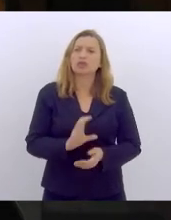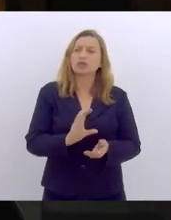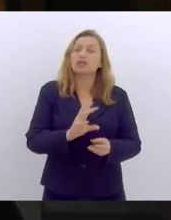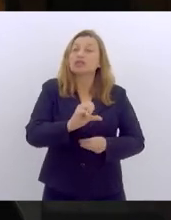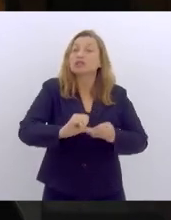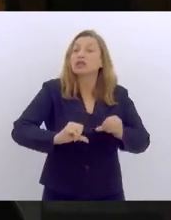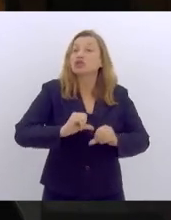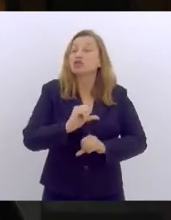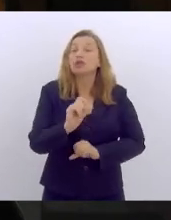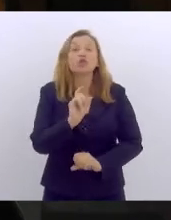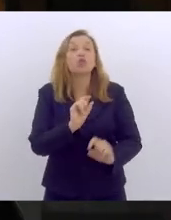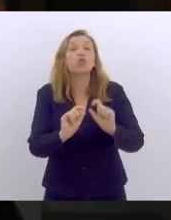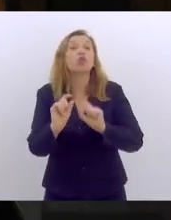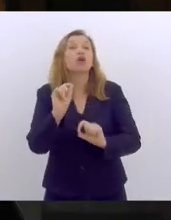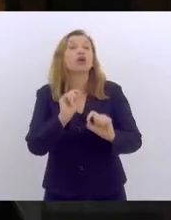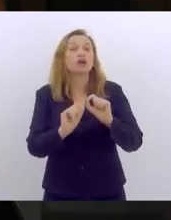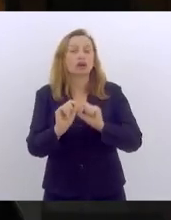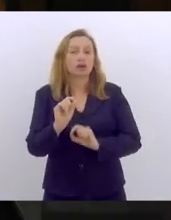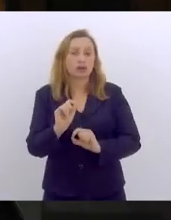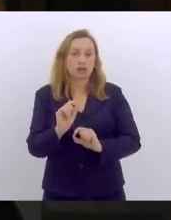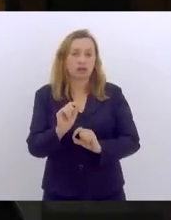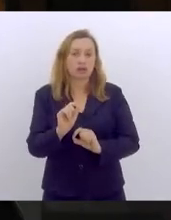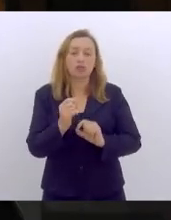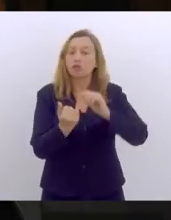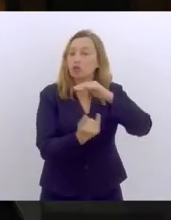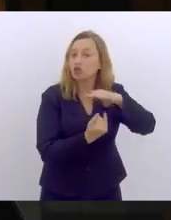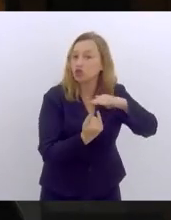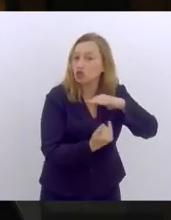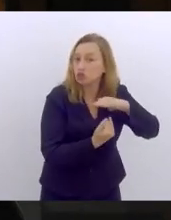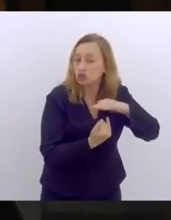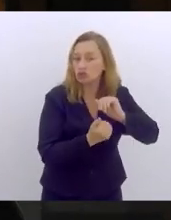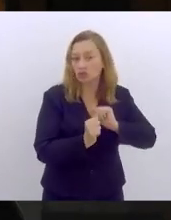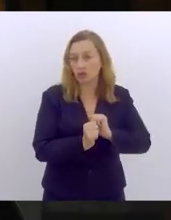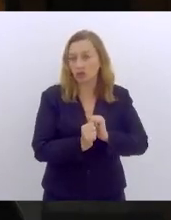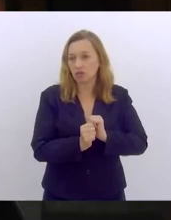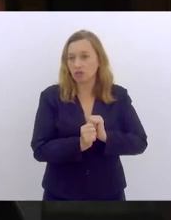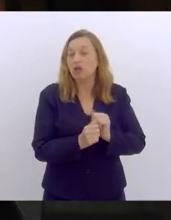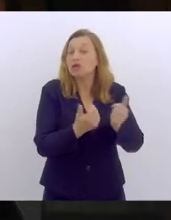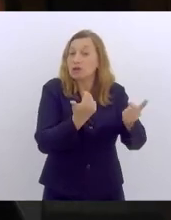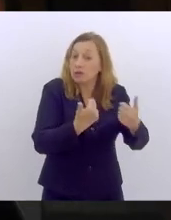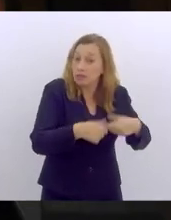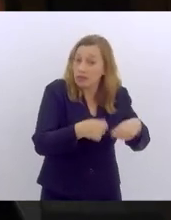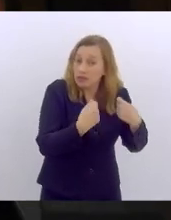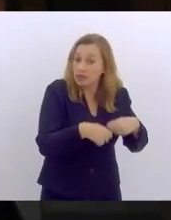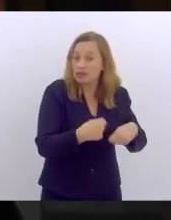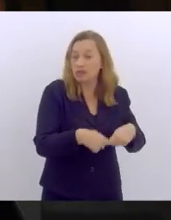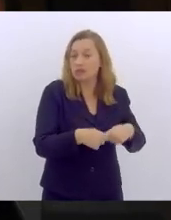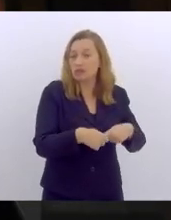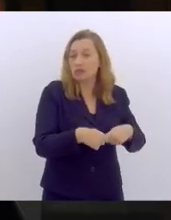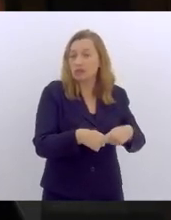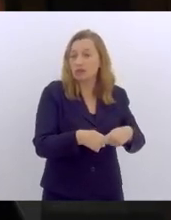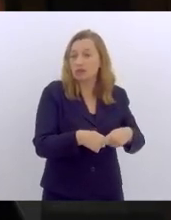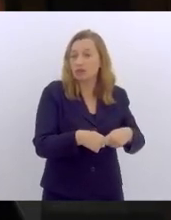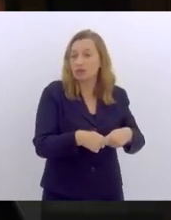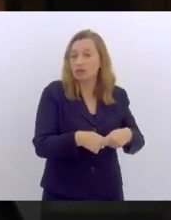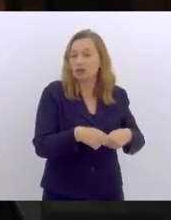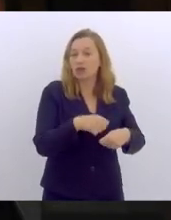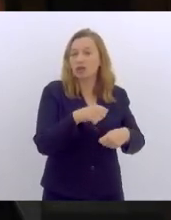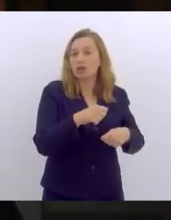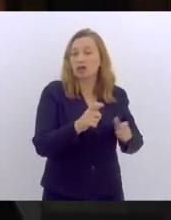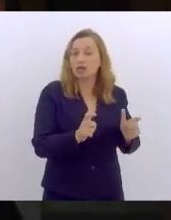transformado uma instituição que deveria ser o nosso mini